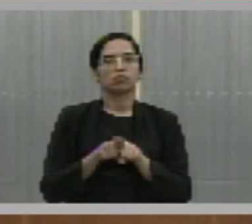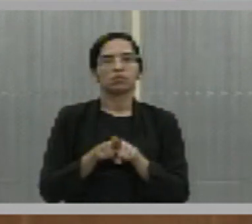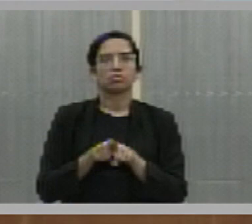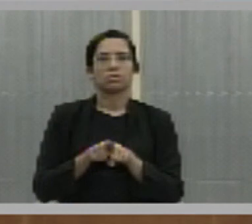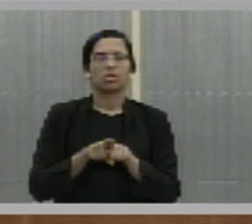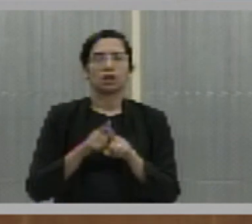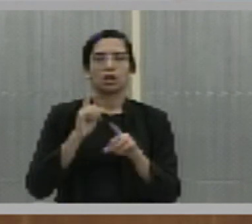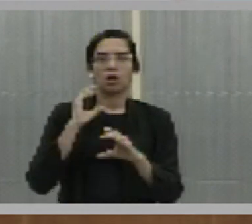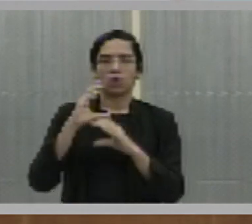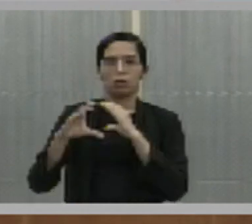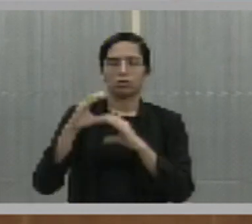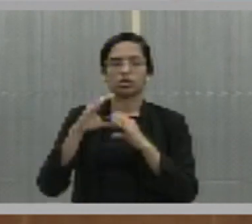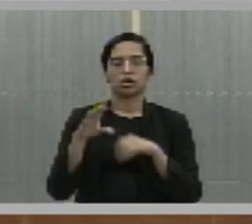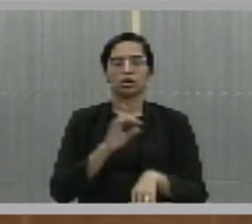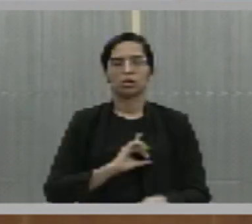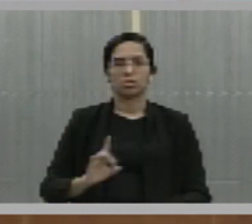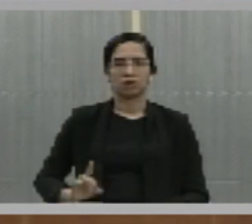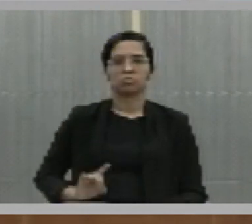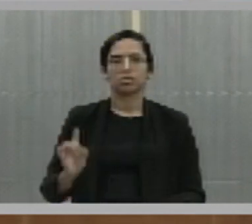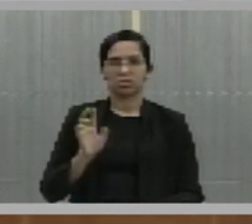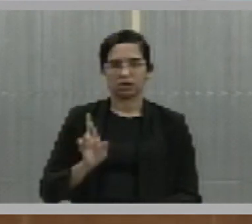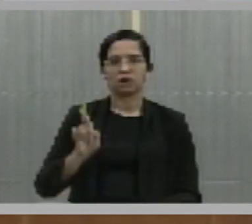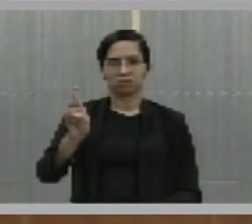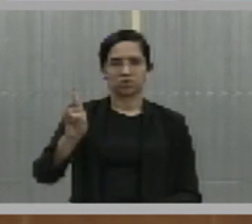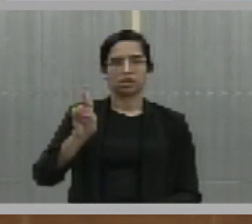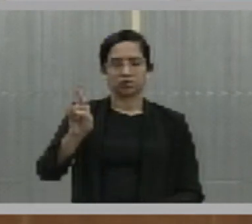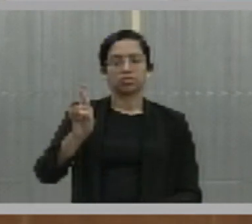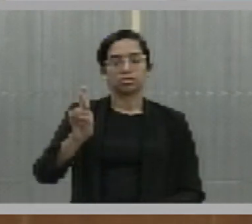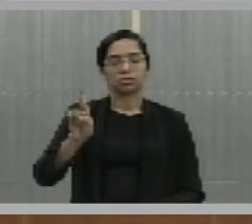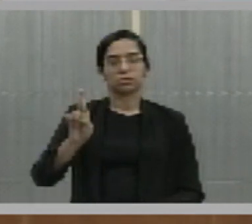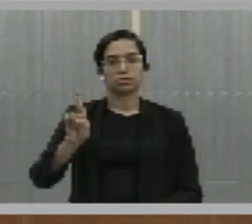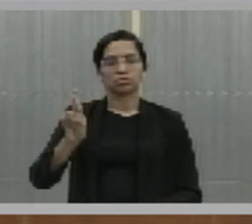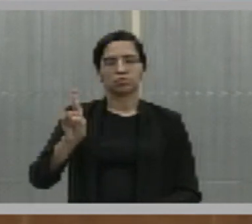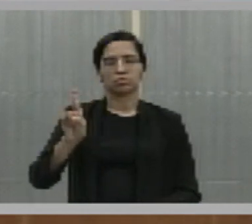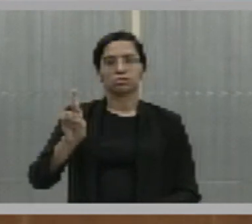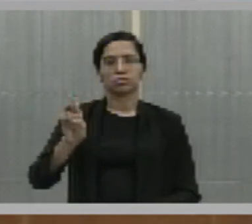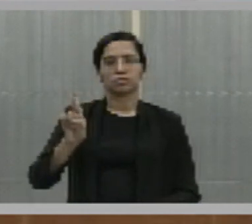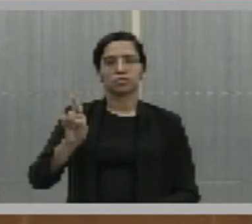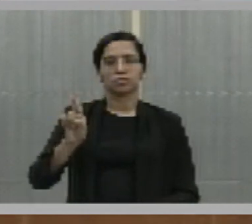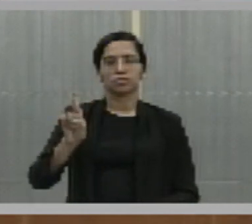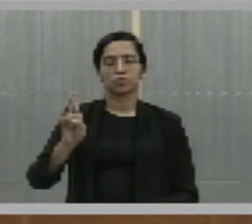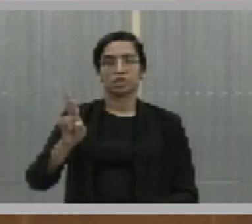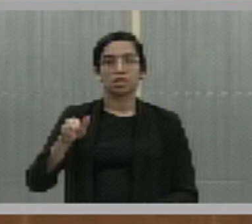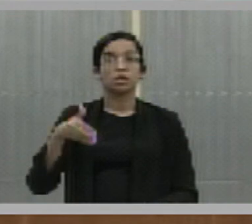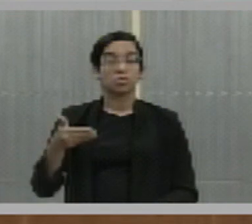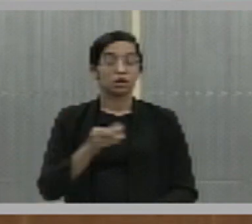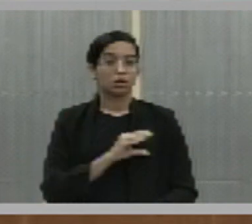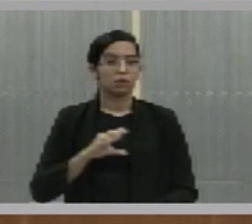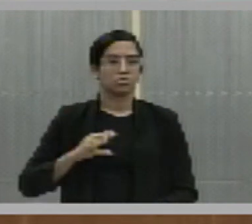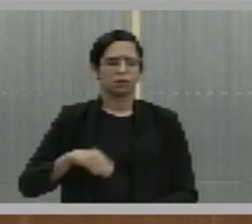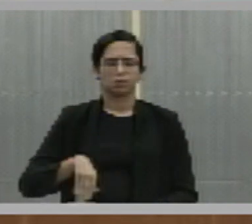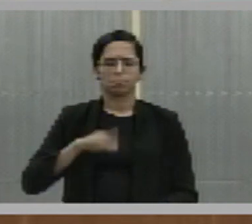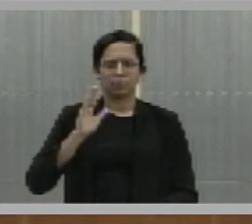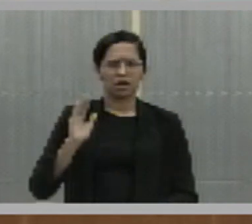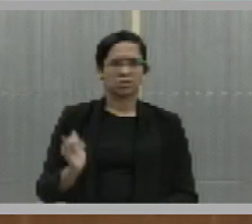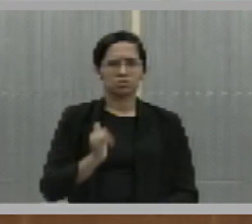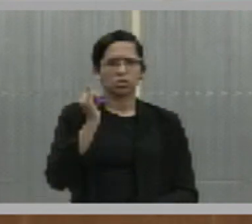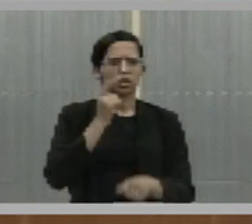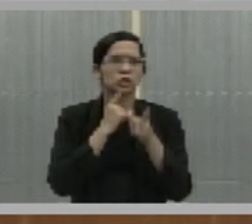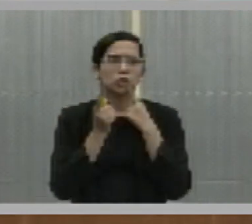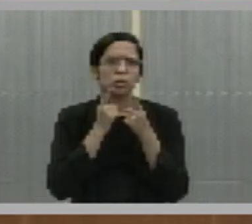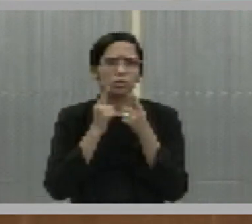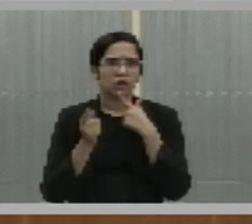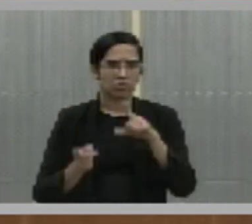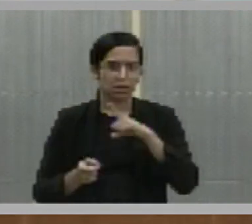com o seu parlamentar, com o seu representante, para que, no momento da discussão mais importante do